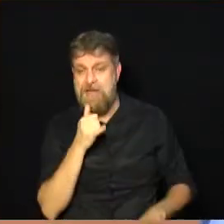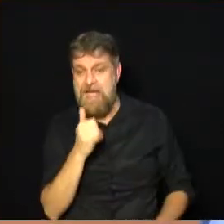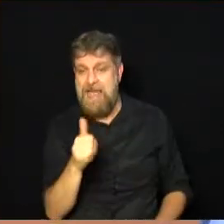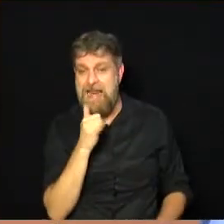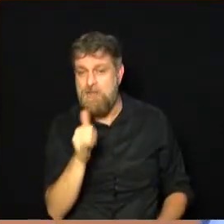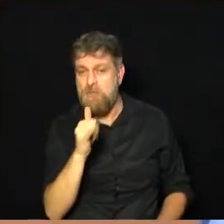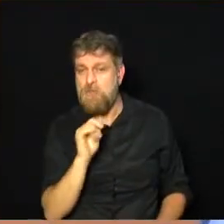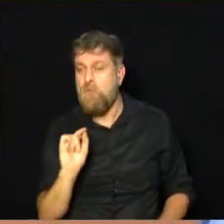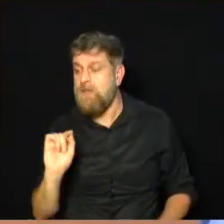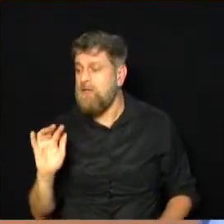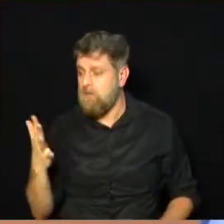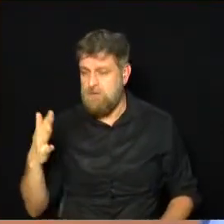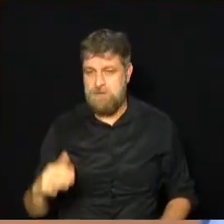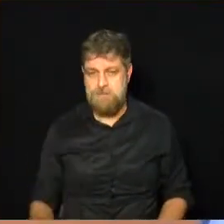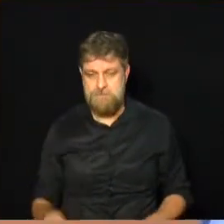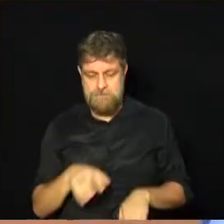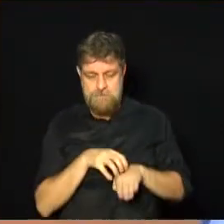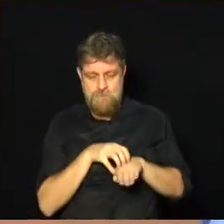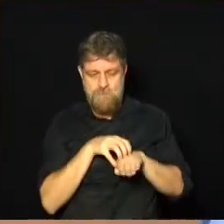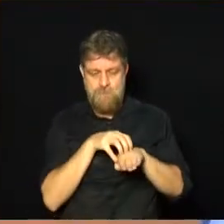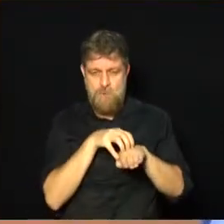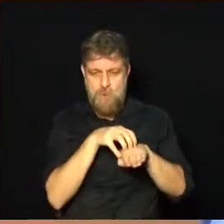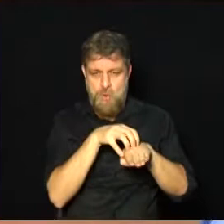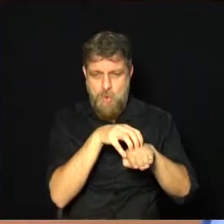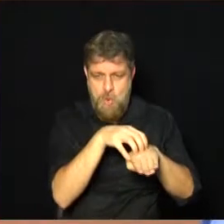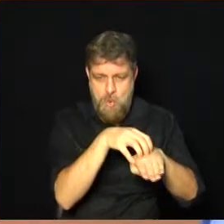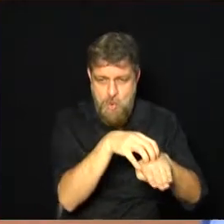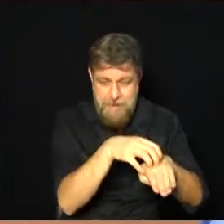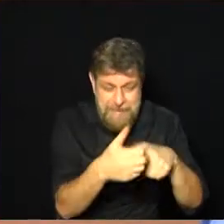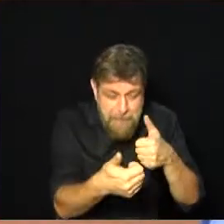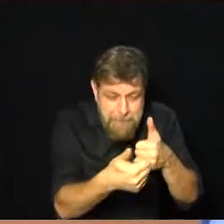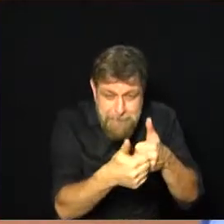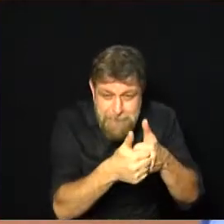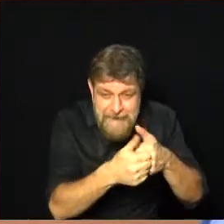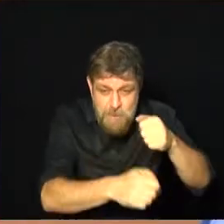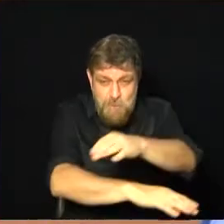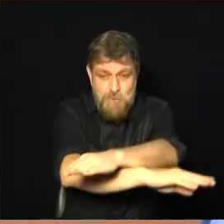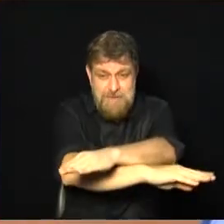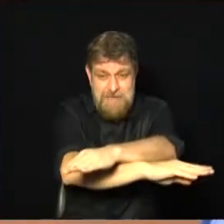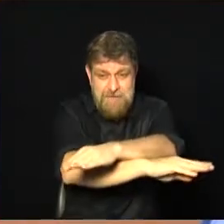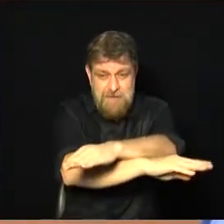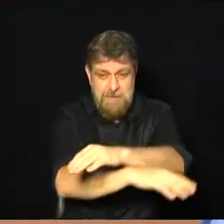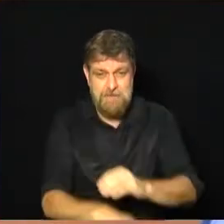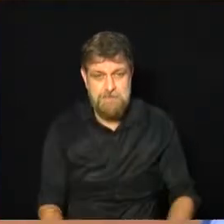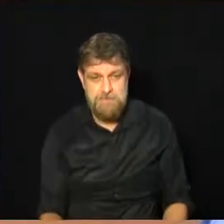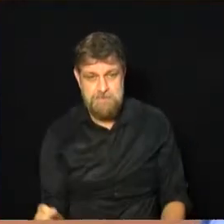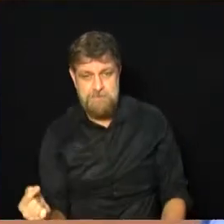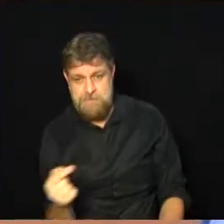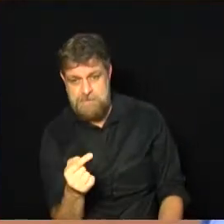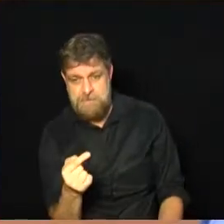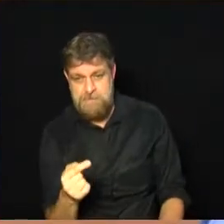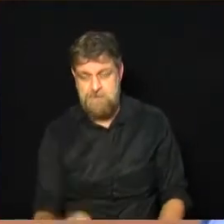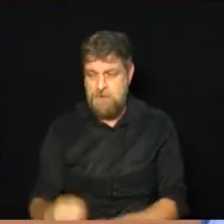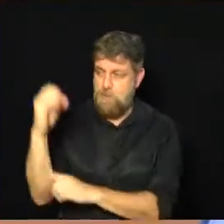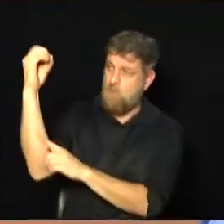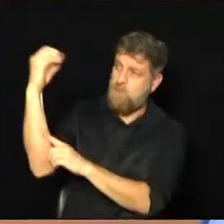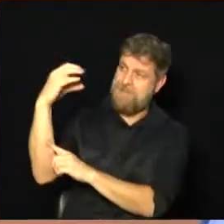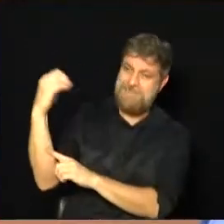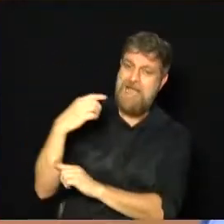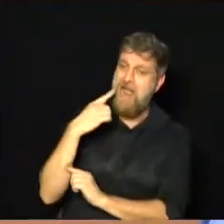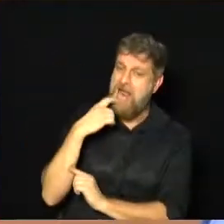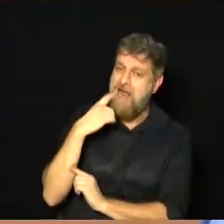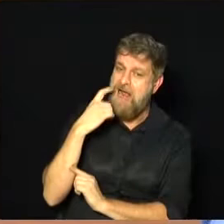seguinte: quando o ônibus do sistema BRT está se aproximando de um cruzamento, o semáforo tem